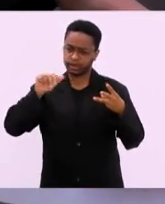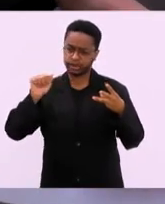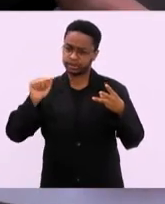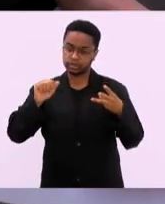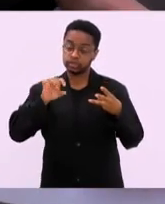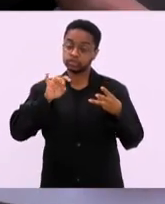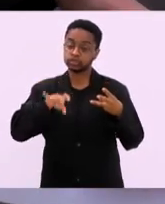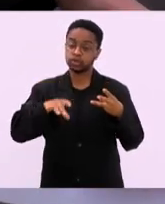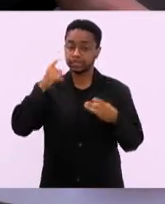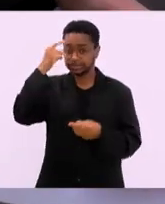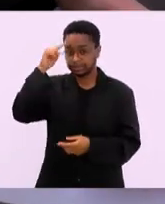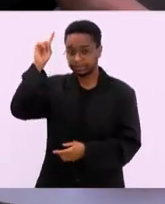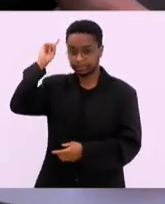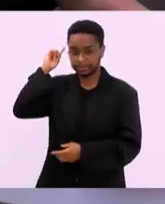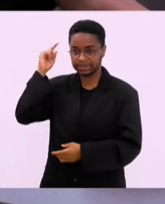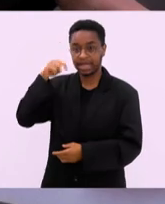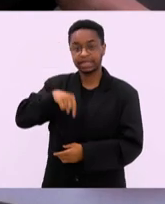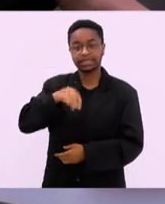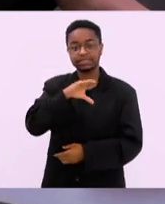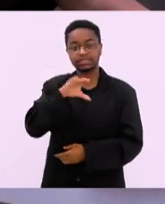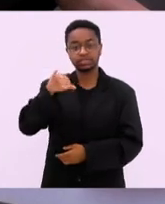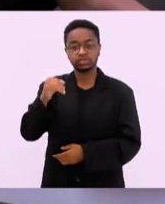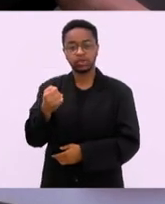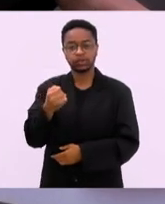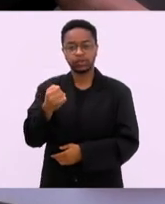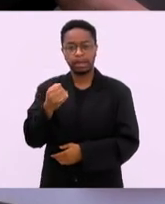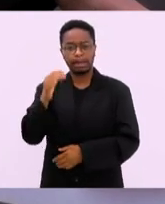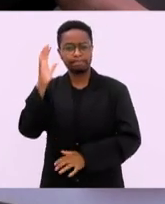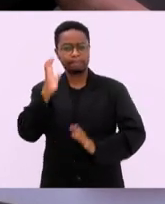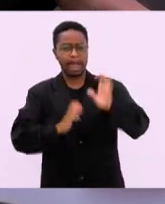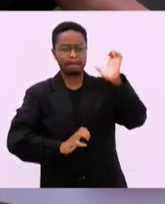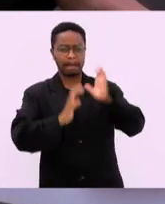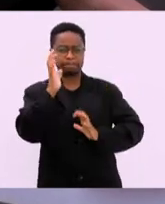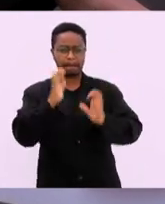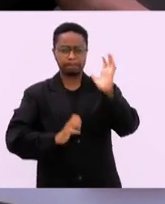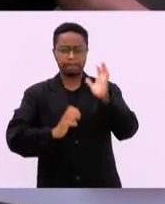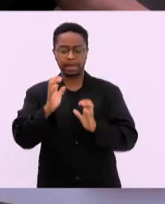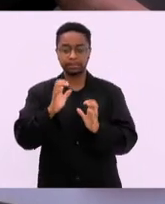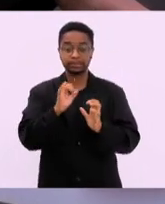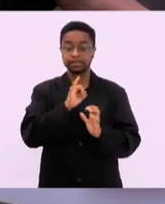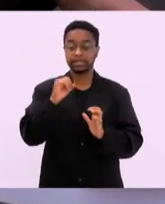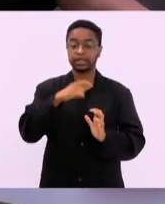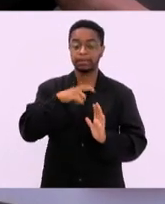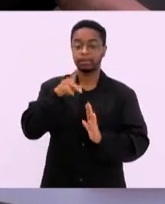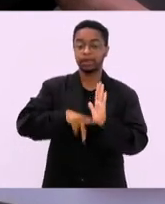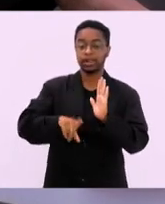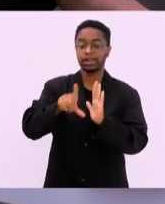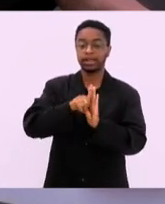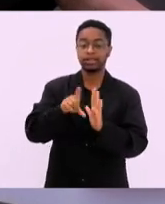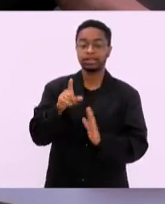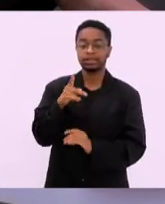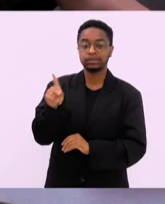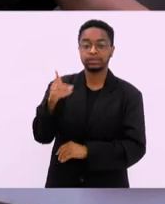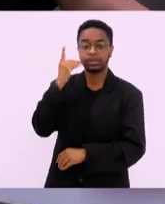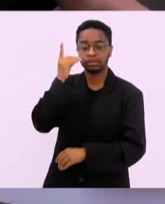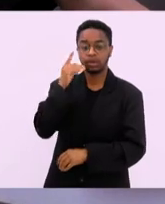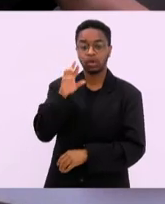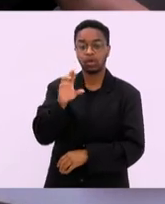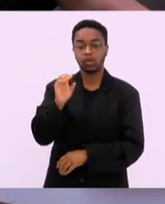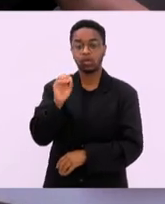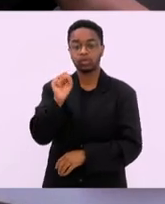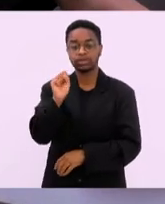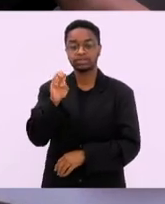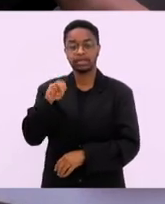última semana a CCJ se rebelar contra os projetos de lei do deputado Rosenberg Reis, sem